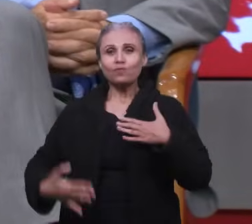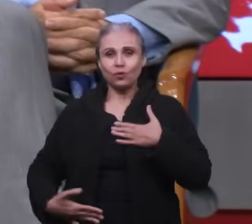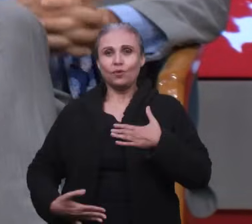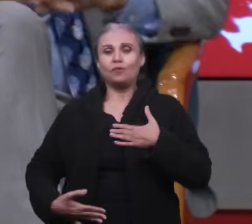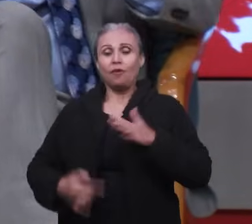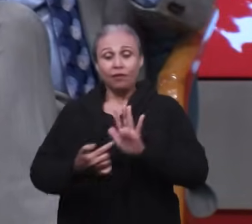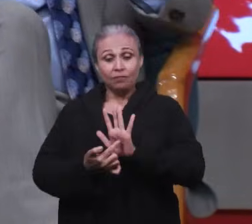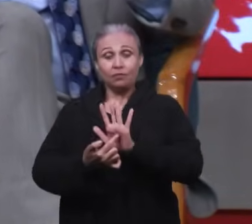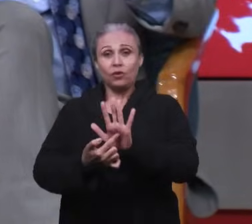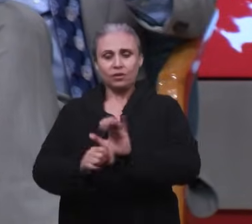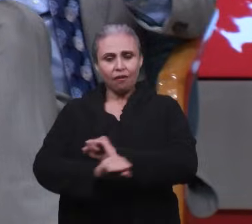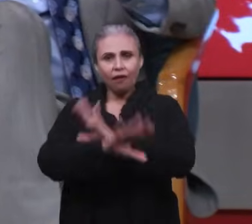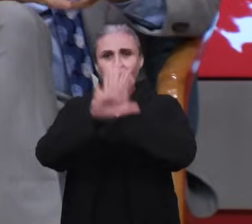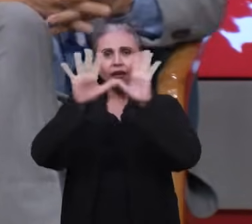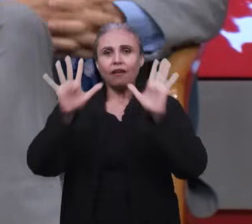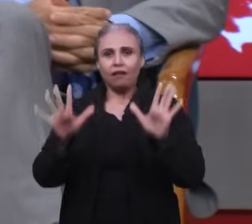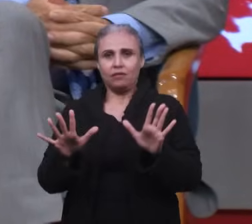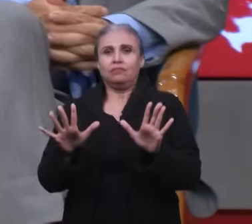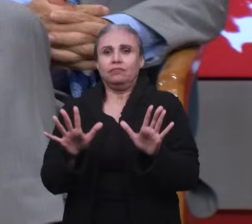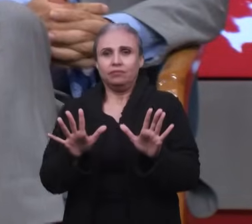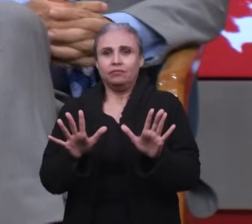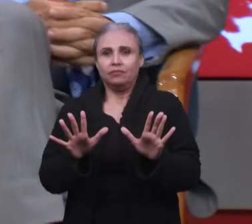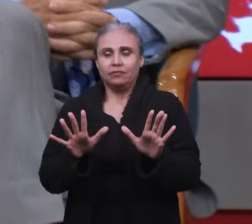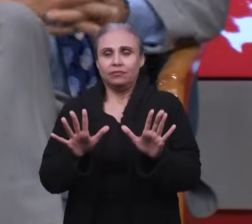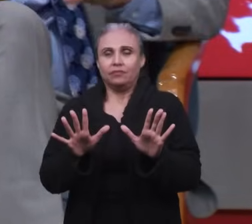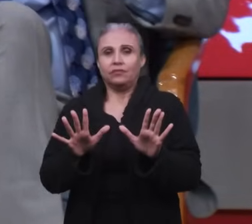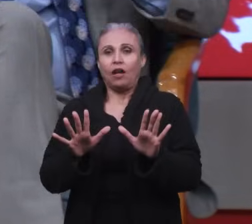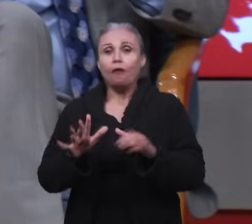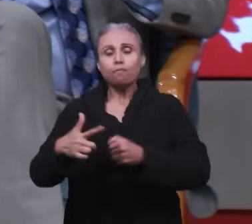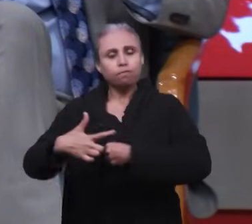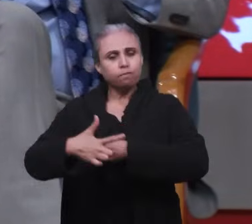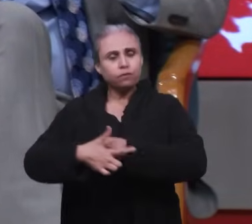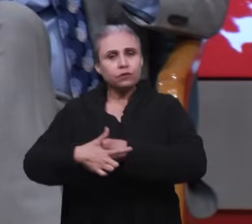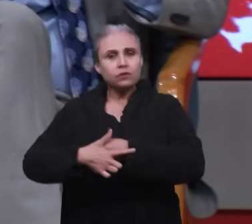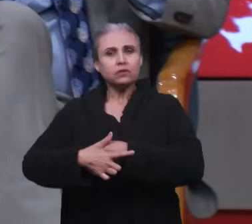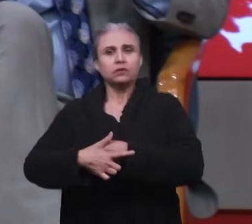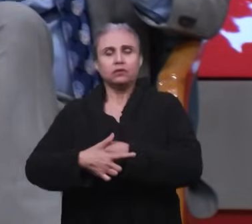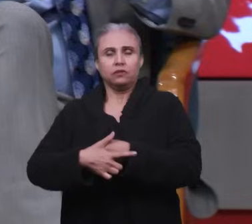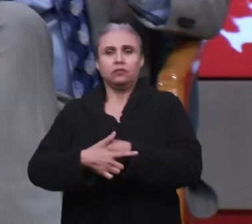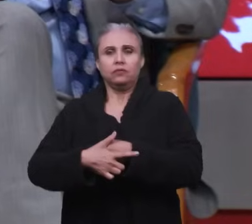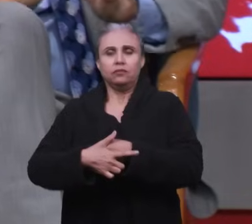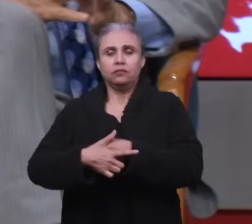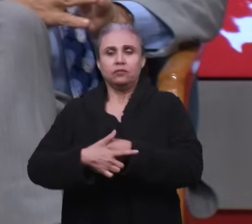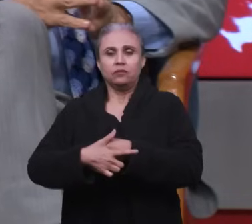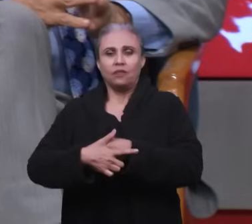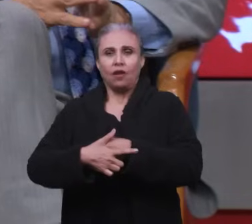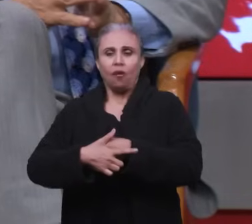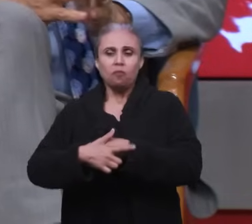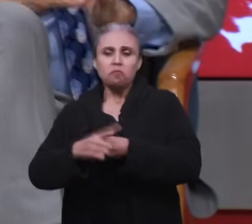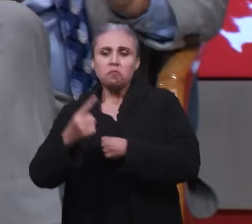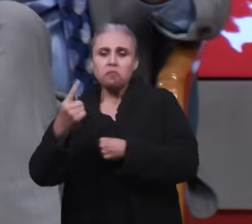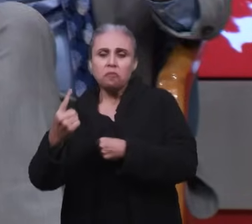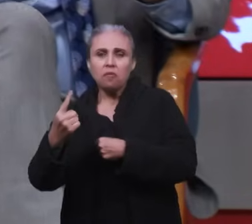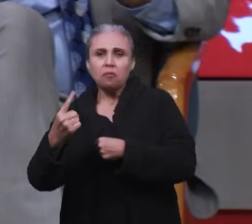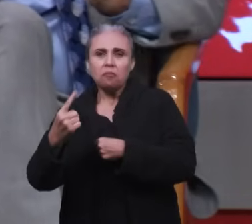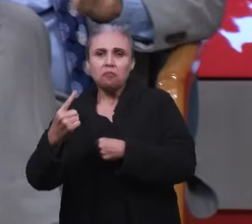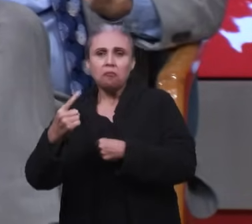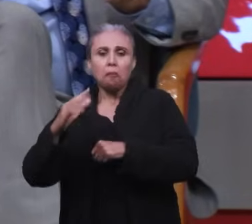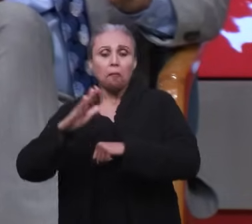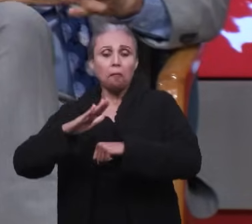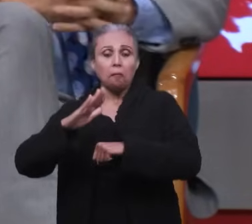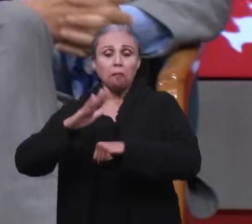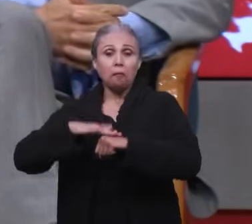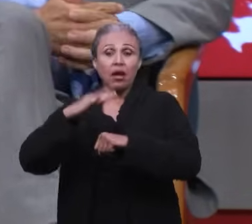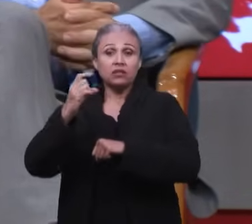igreja. Aí ele evidencia cada parte com a sua função. Uma não é